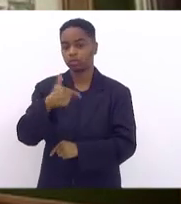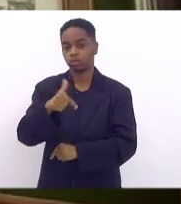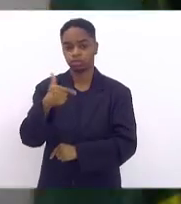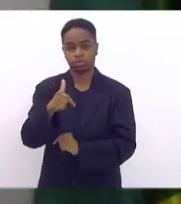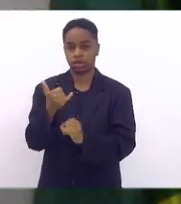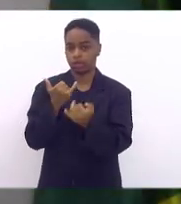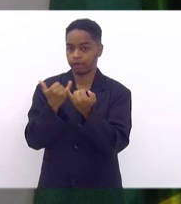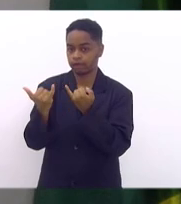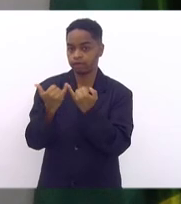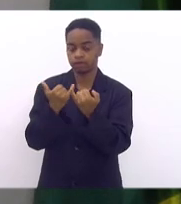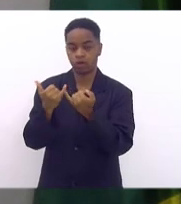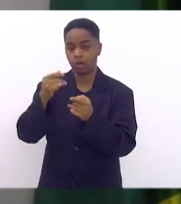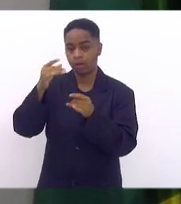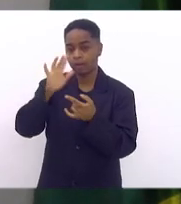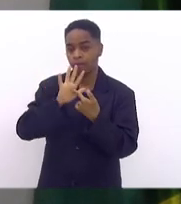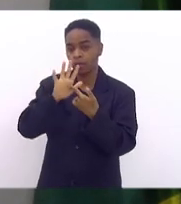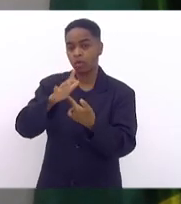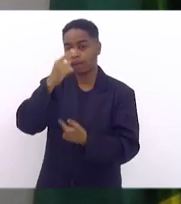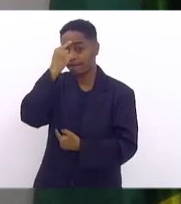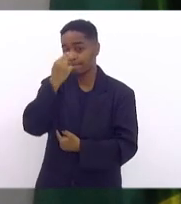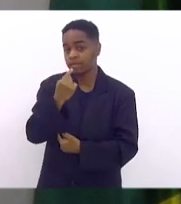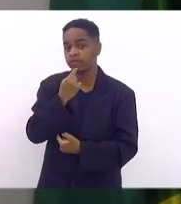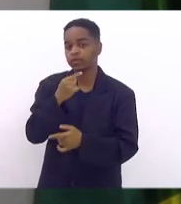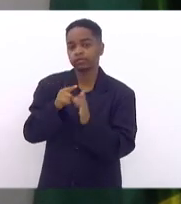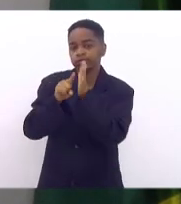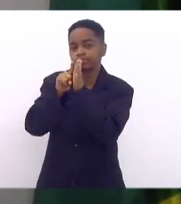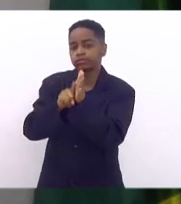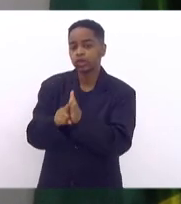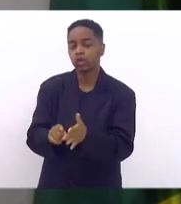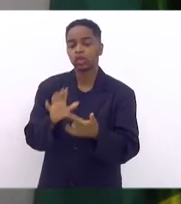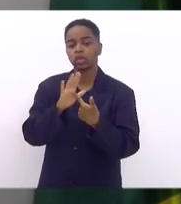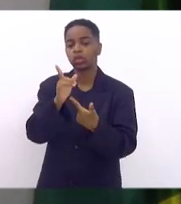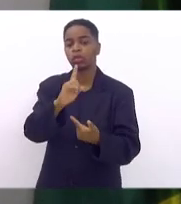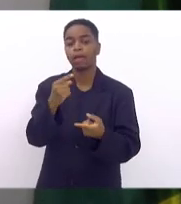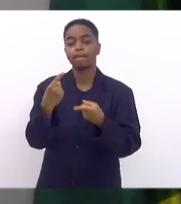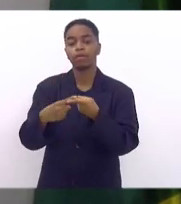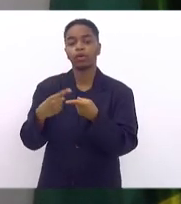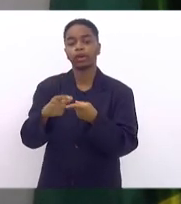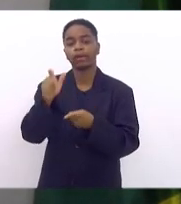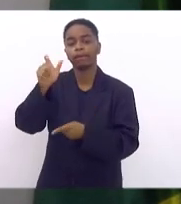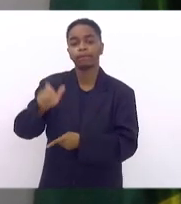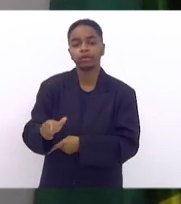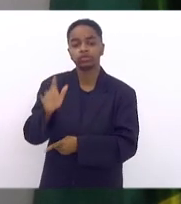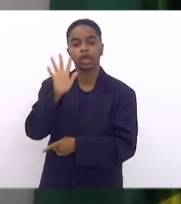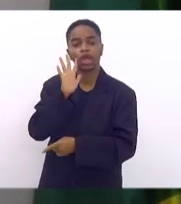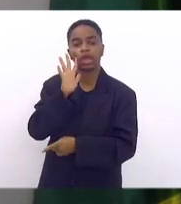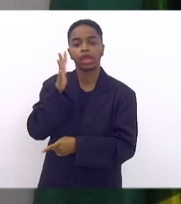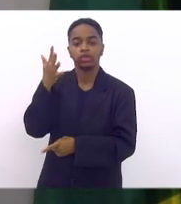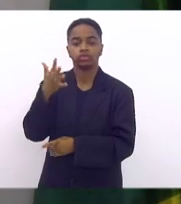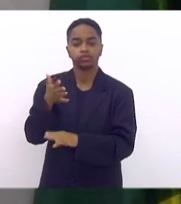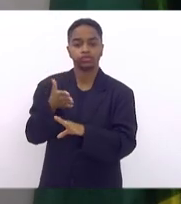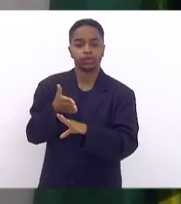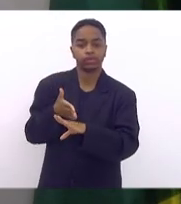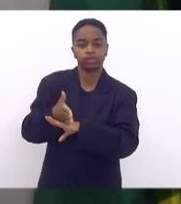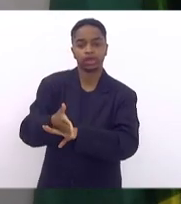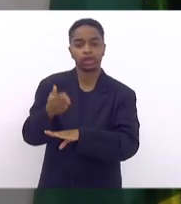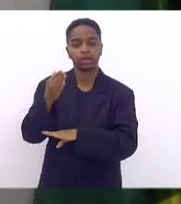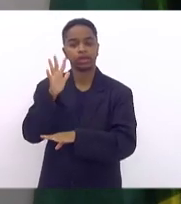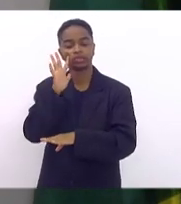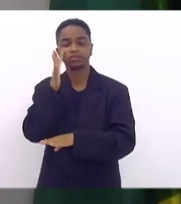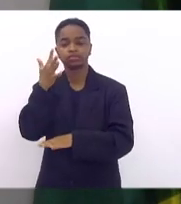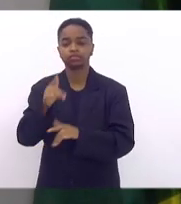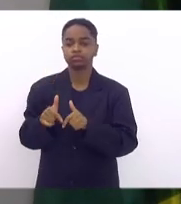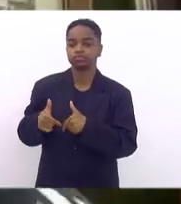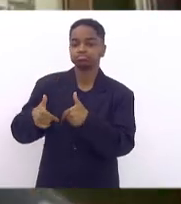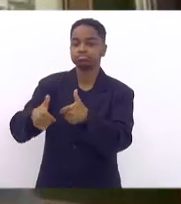de perfilamento criminal, no sentido, por que essa pessoa resolveu entrar para cometer esse